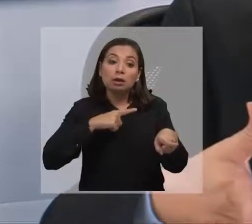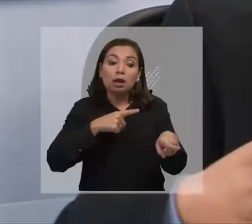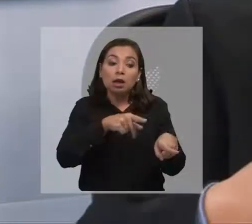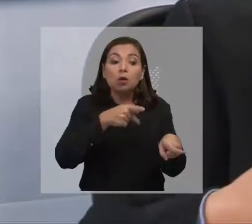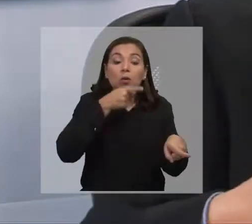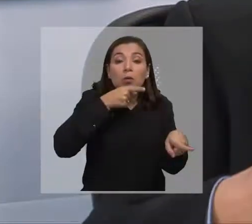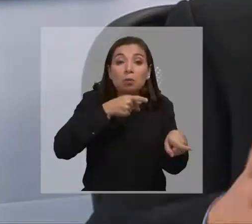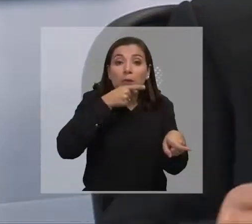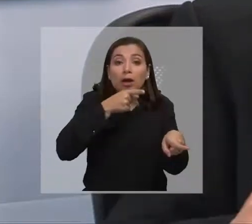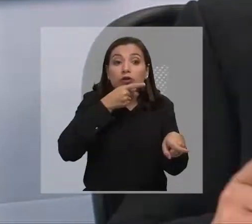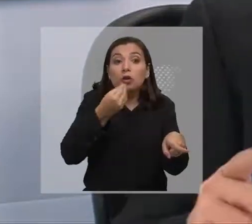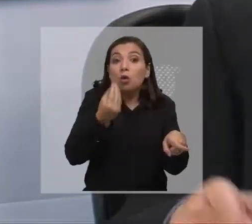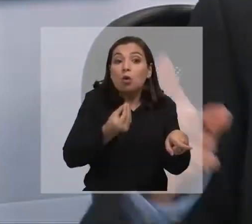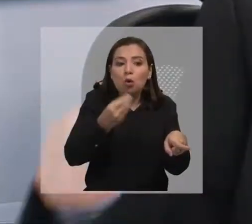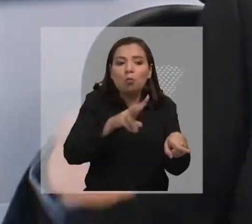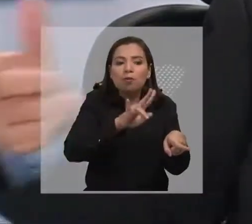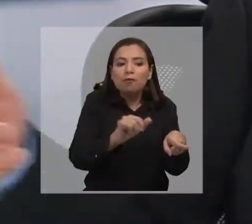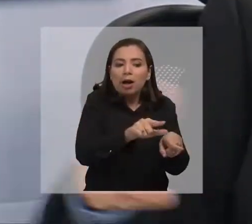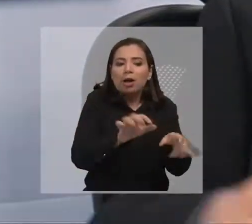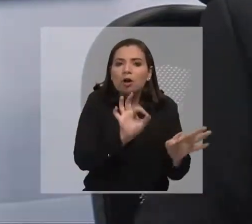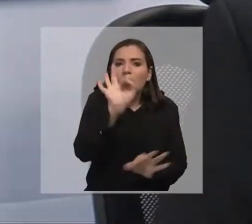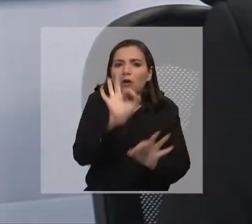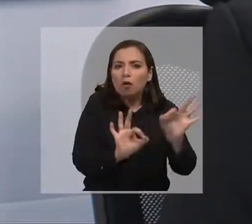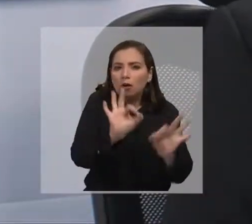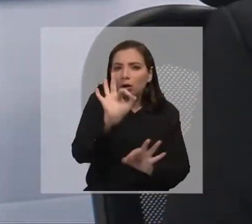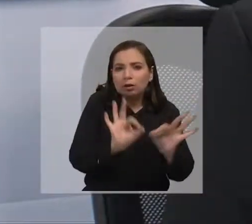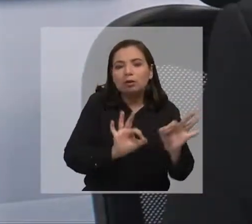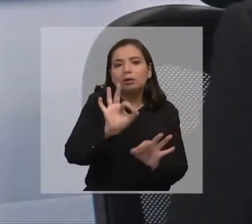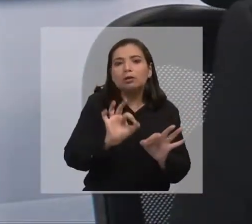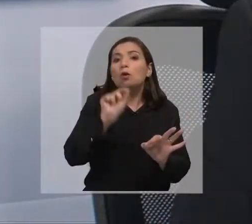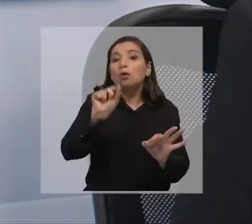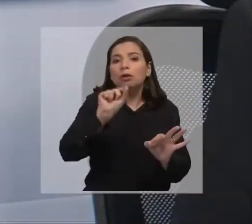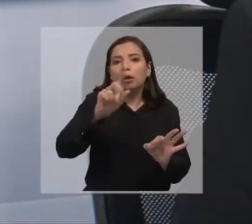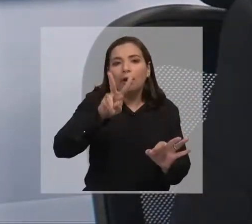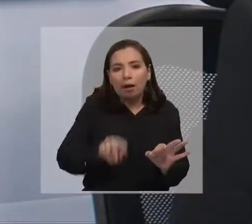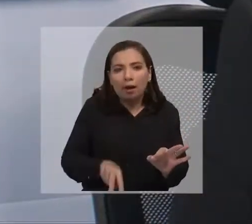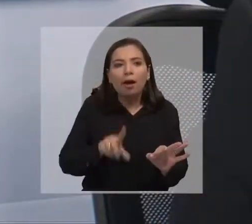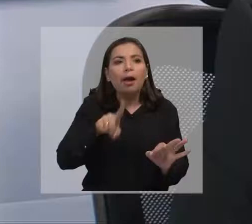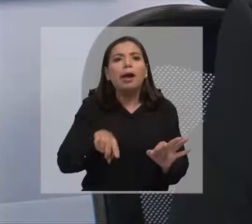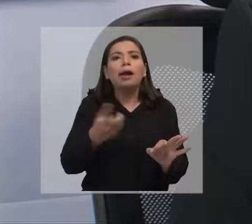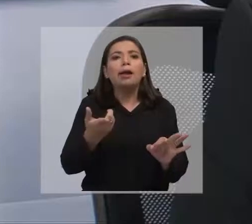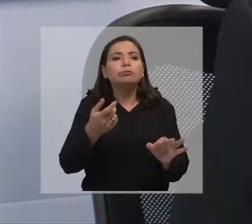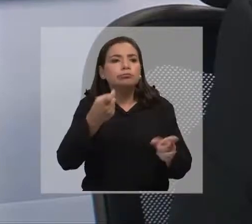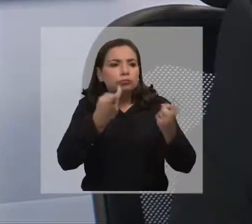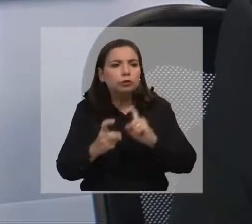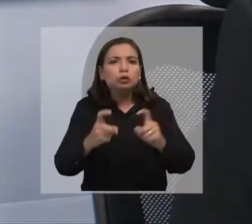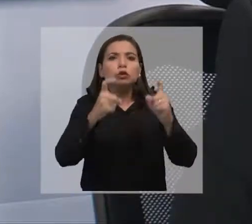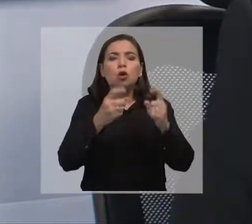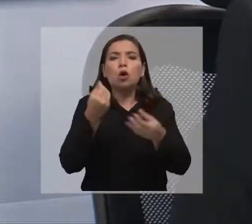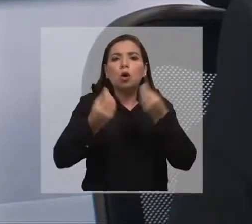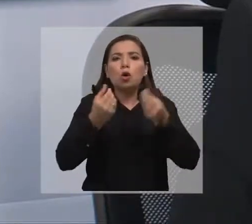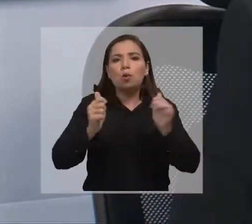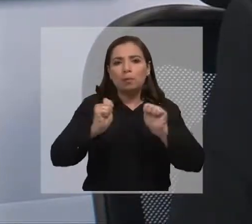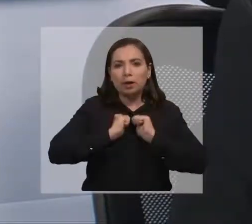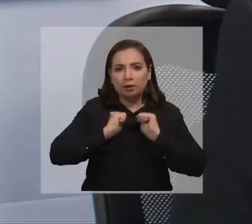termo orgânico, mais organizado para combater a discussão da Previdência